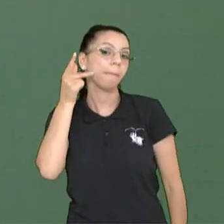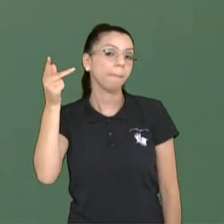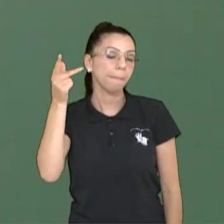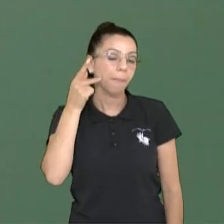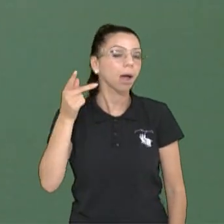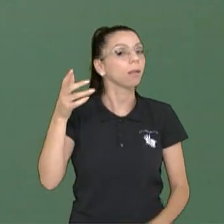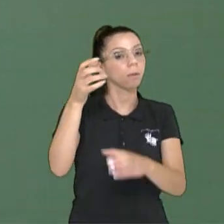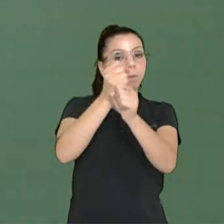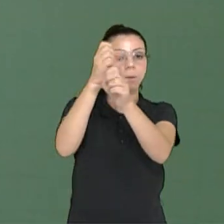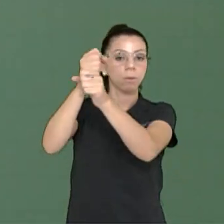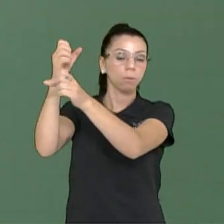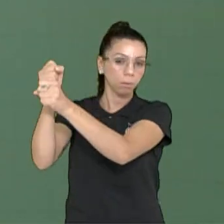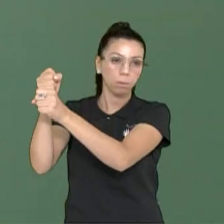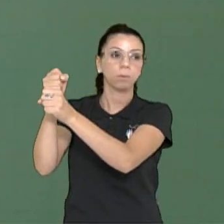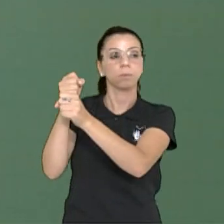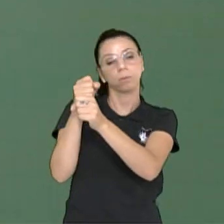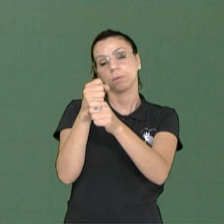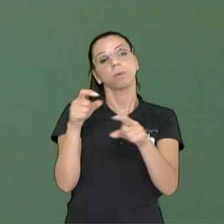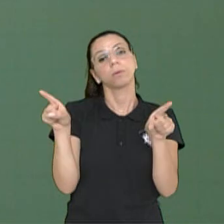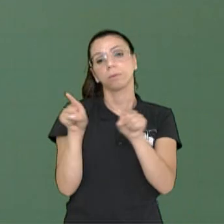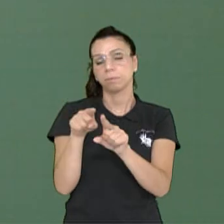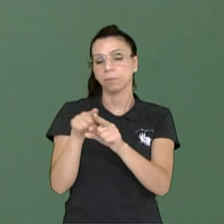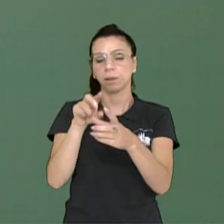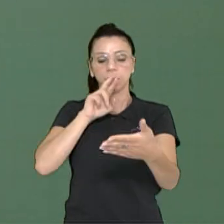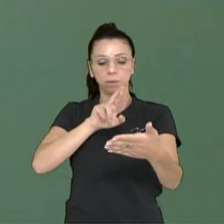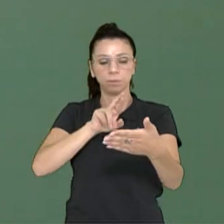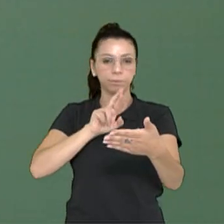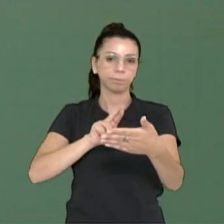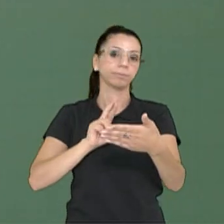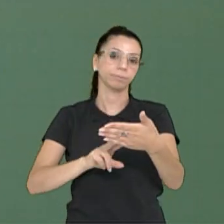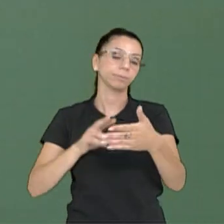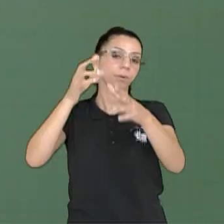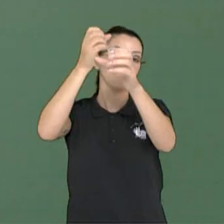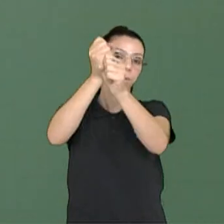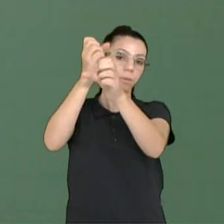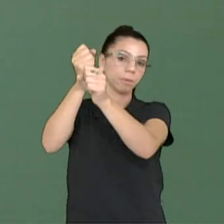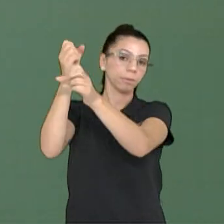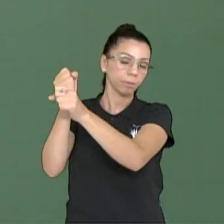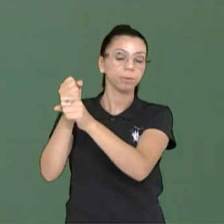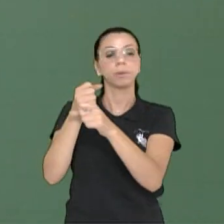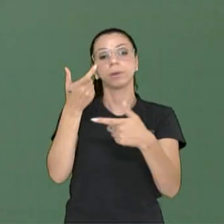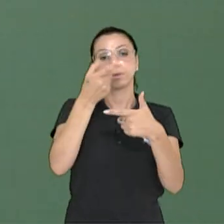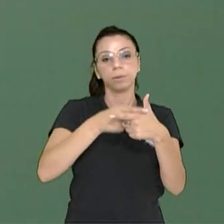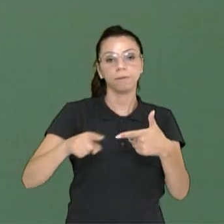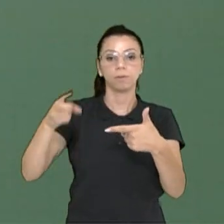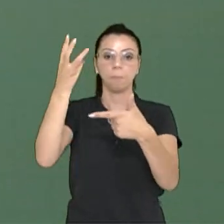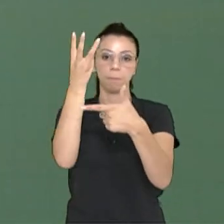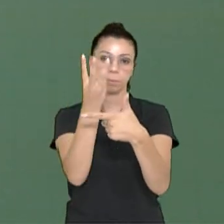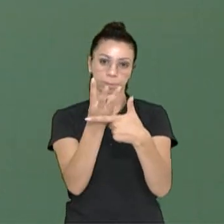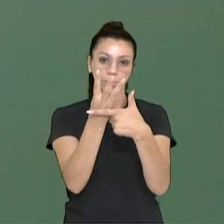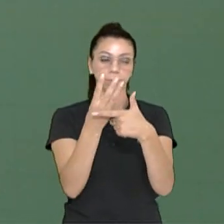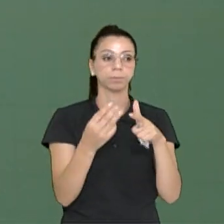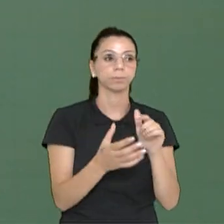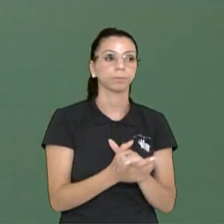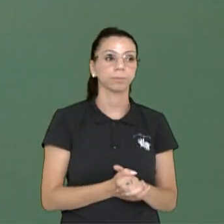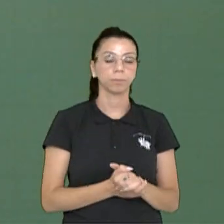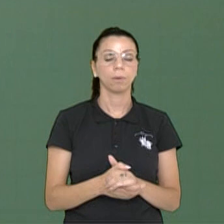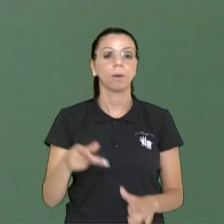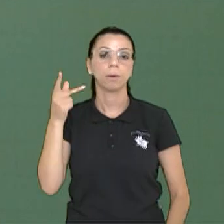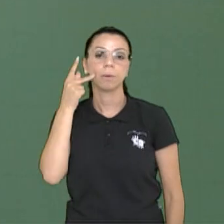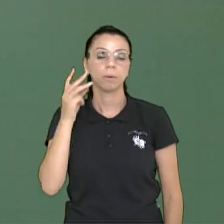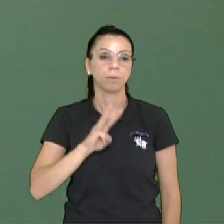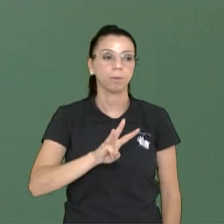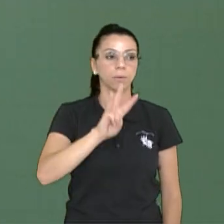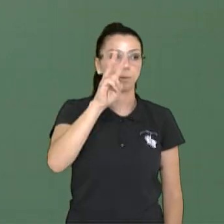mesma forma. Todos os cálculos foram resolvidos fazendo essa soma dos 3 valores e dividindo por 3. Então, de balas